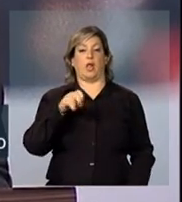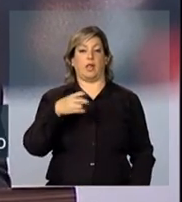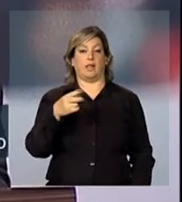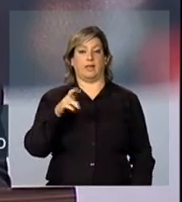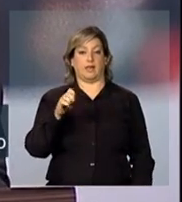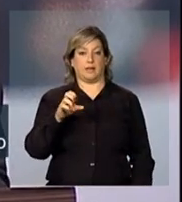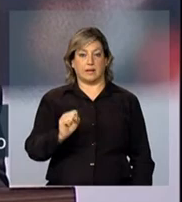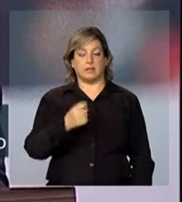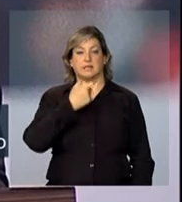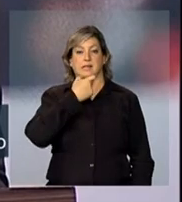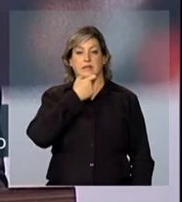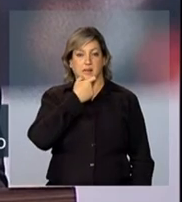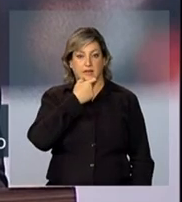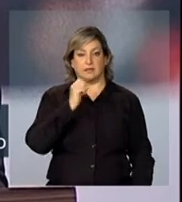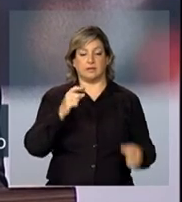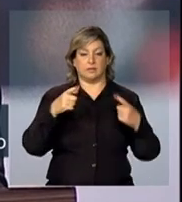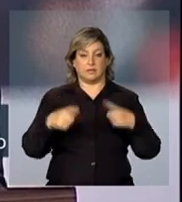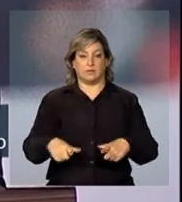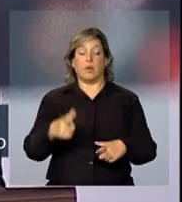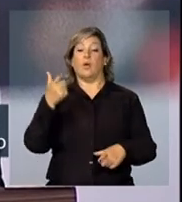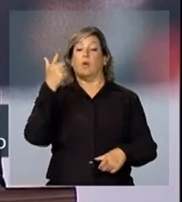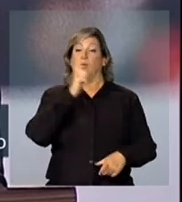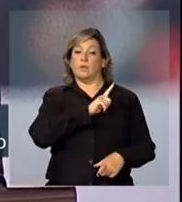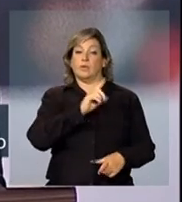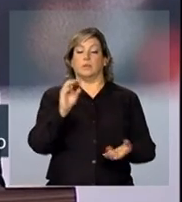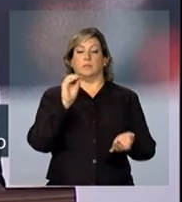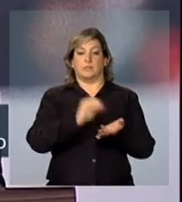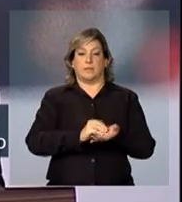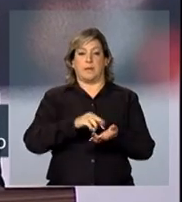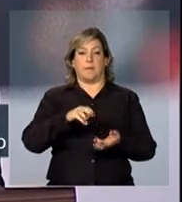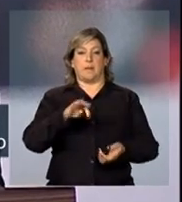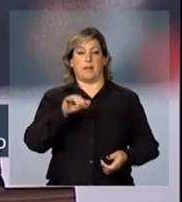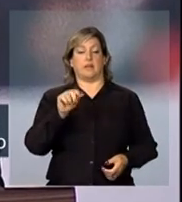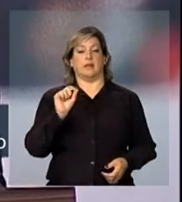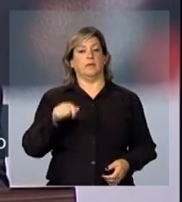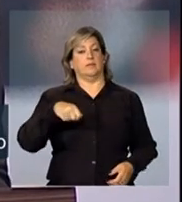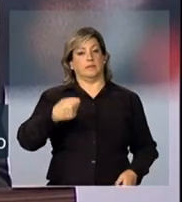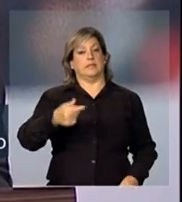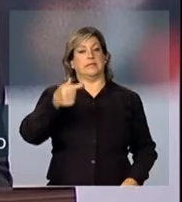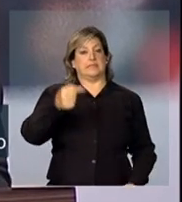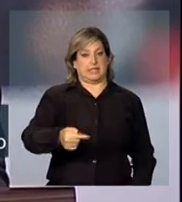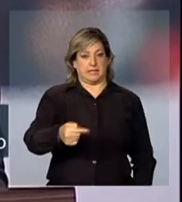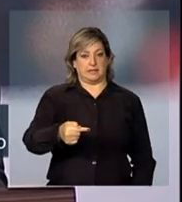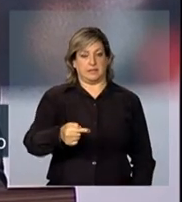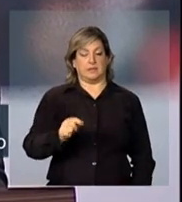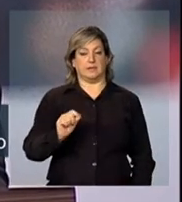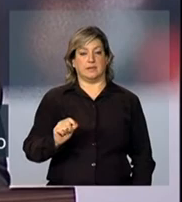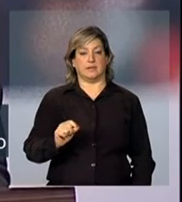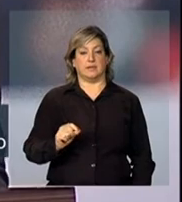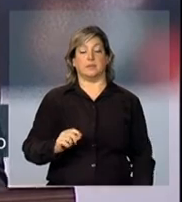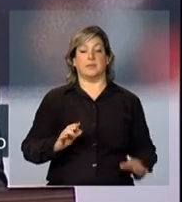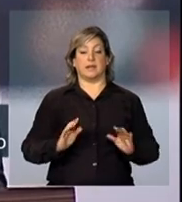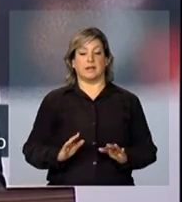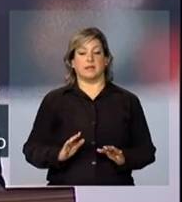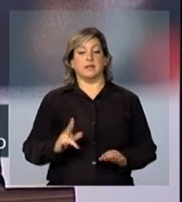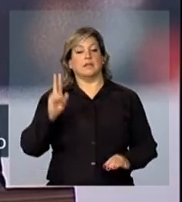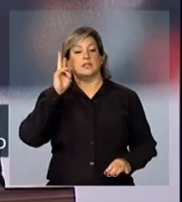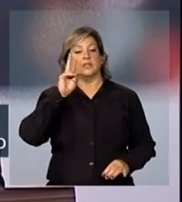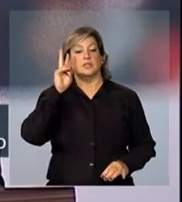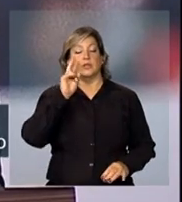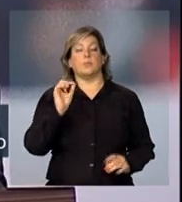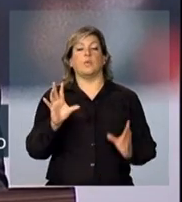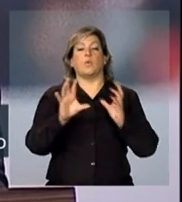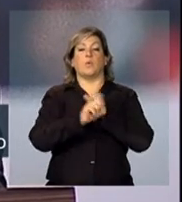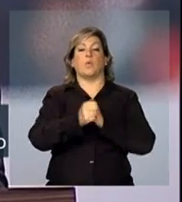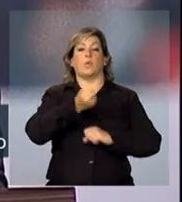a atingimos a nossa meta no tocante a colocação que foi a sétima e não obstante com relação ao